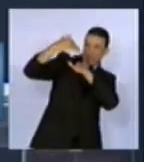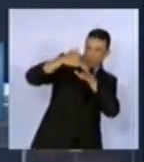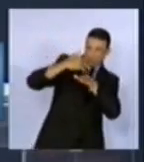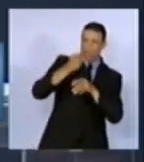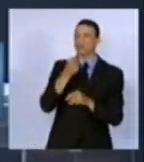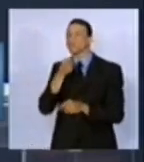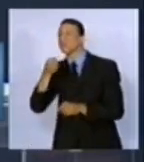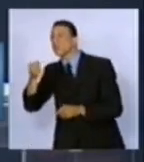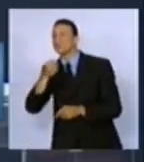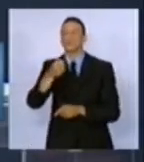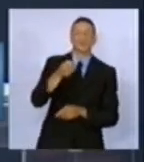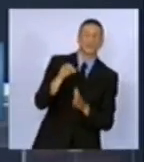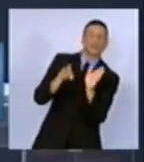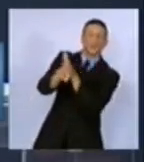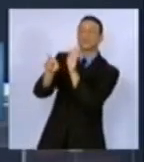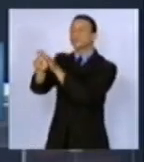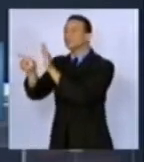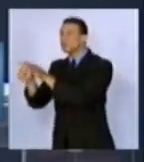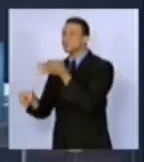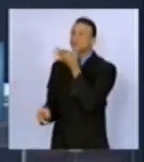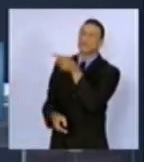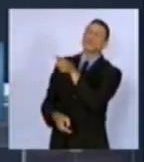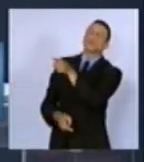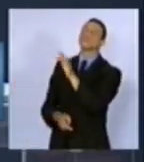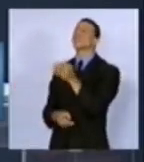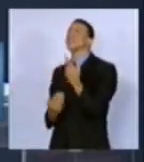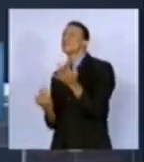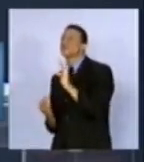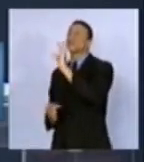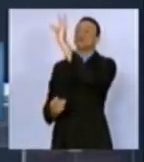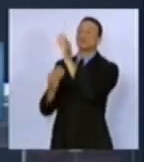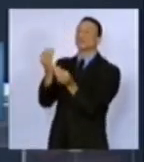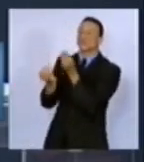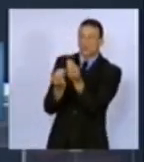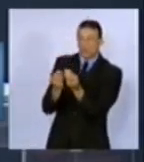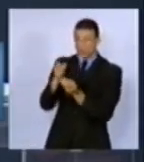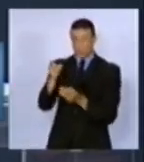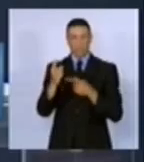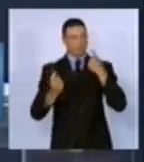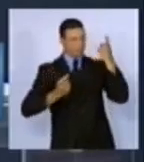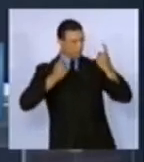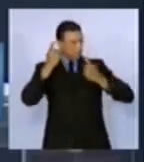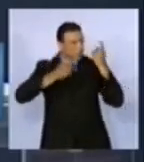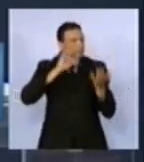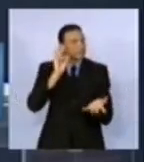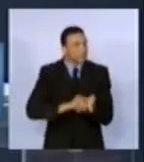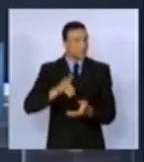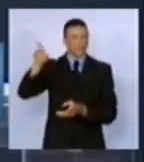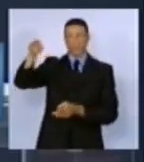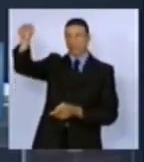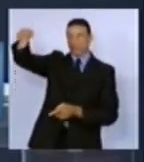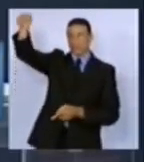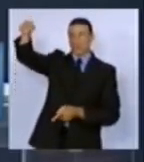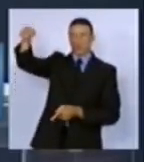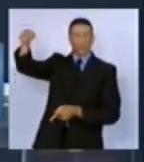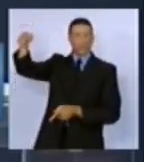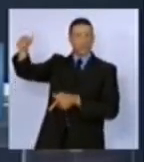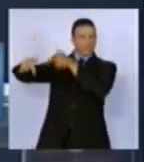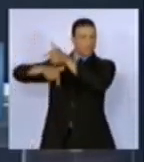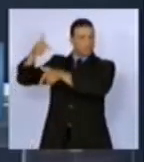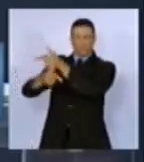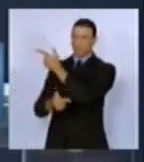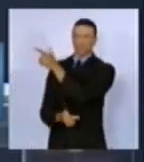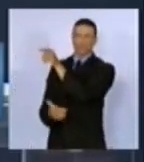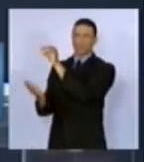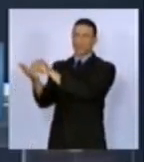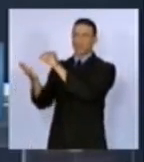da queima e a perspectiva era que eles ficaram muito preocupados realmente Porque nas regiões de origem como é sabido não há oportunidades